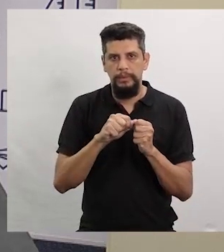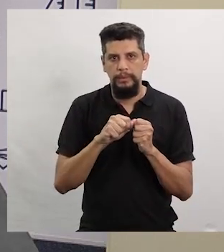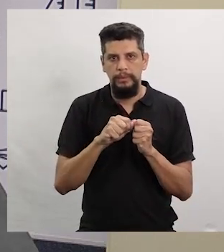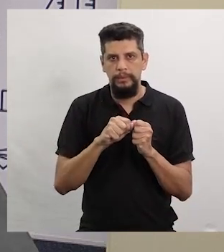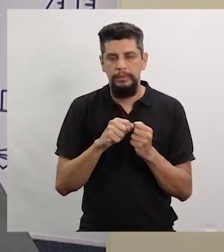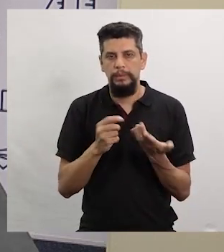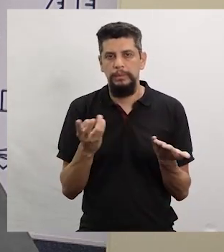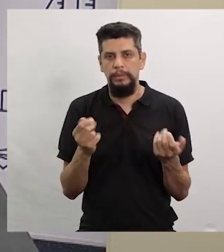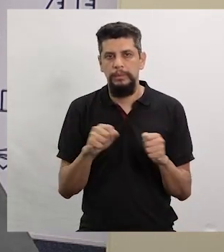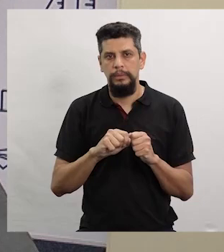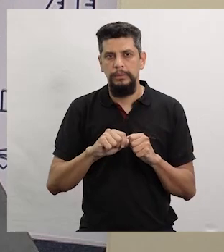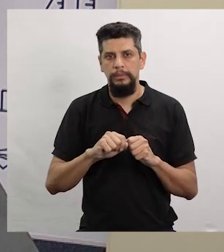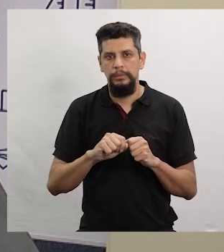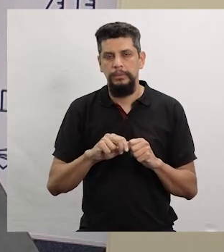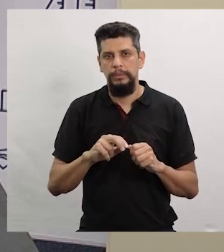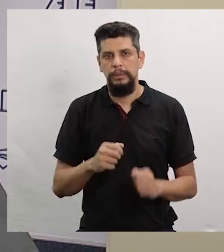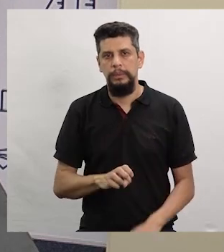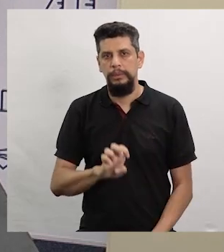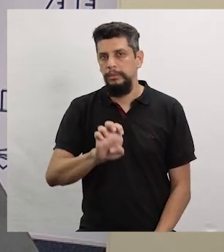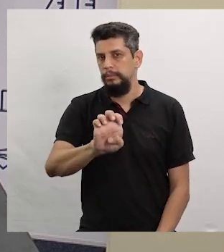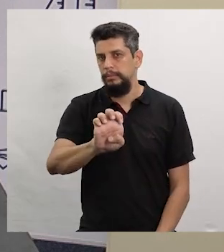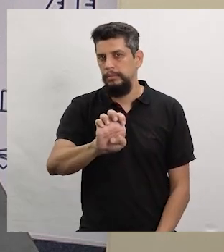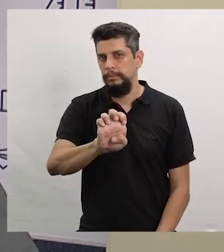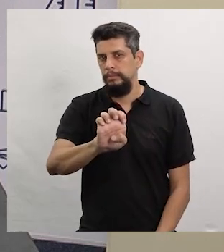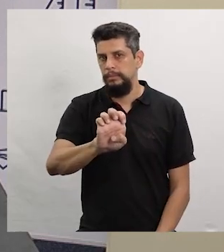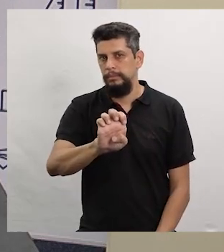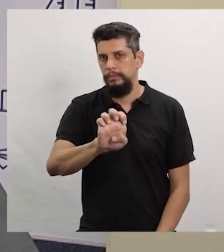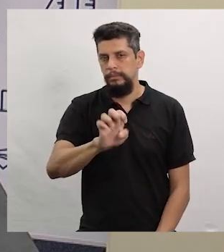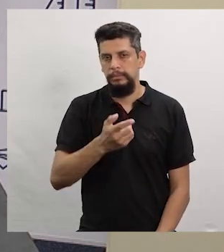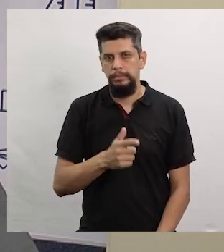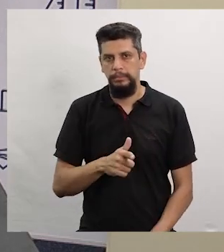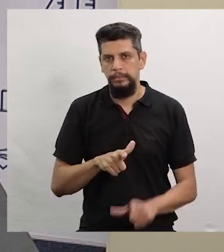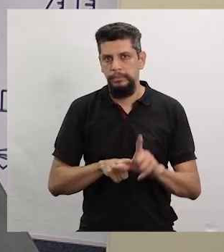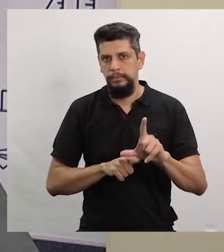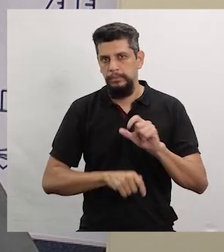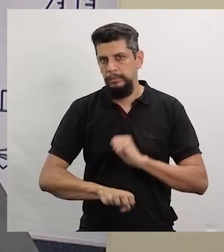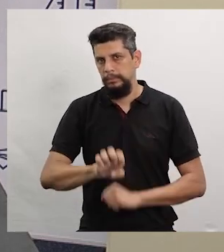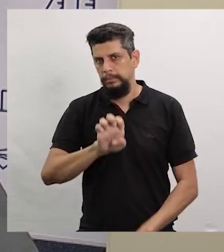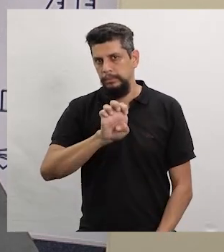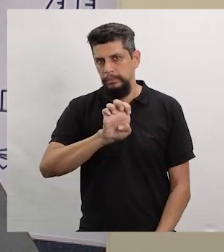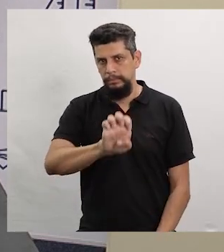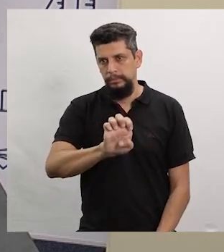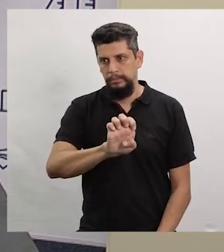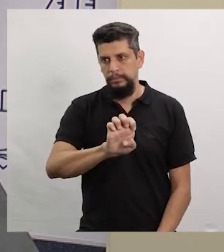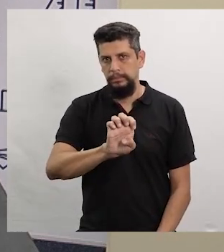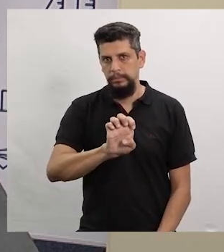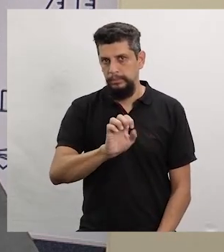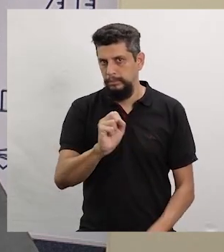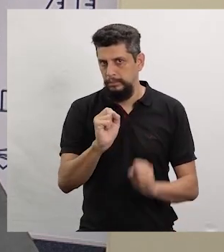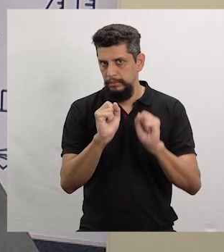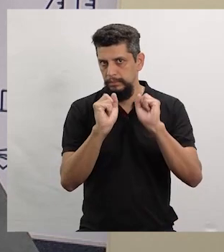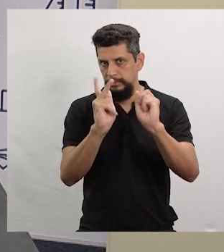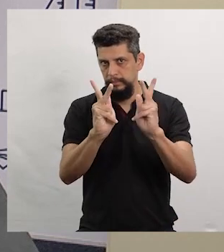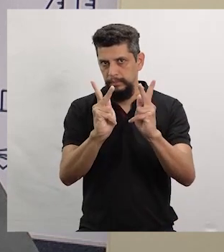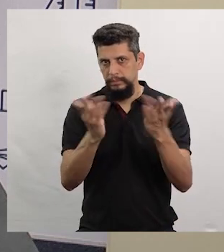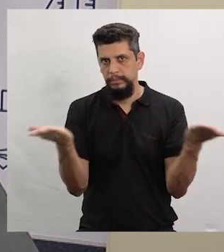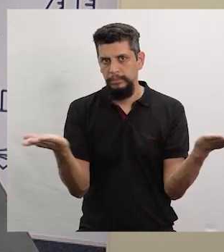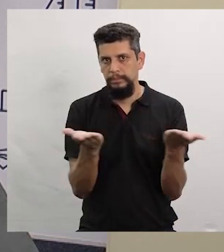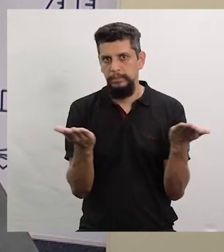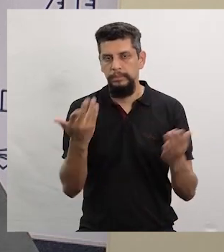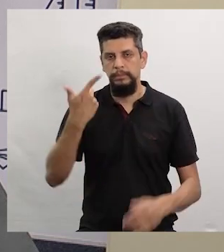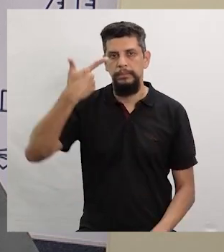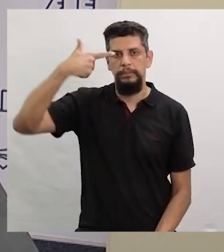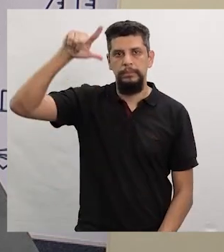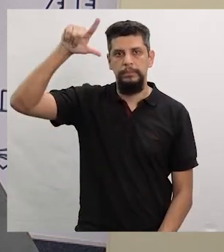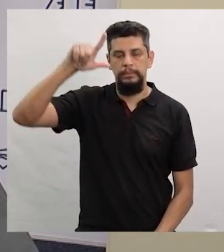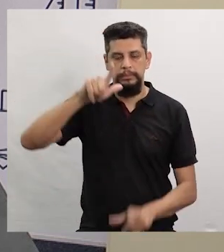ela sem fechar a boca o som simplesmente sai e e e né então letra e certo